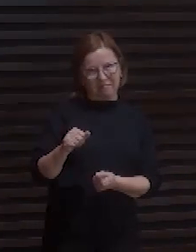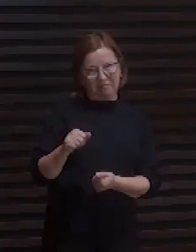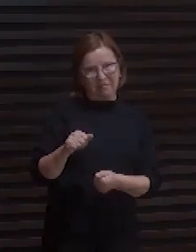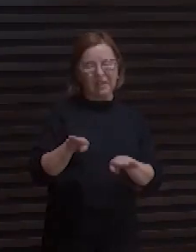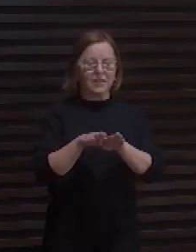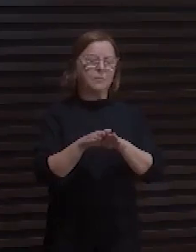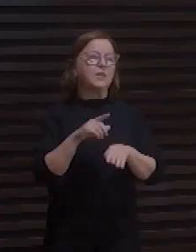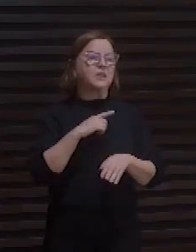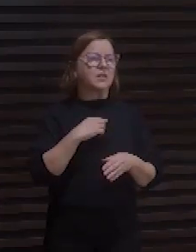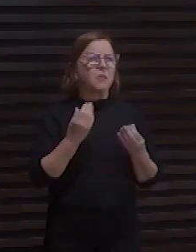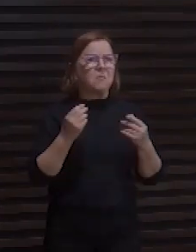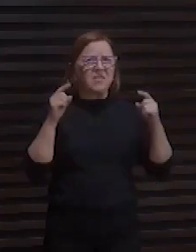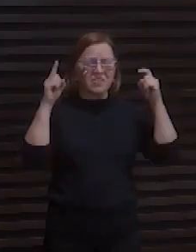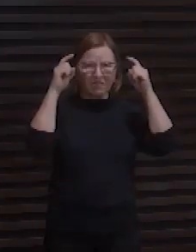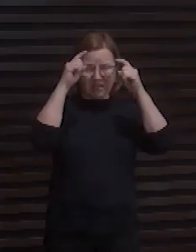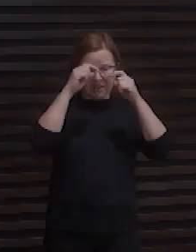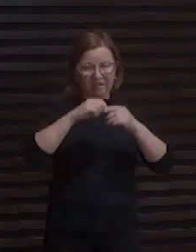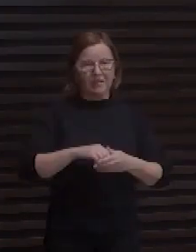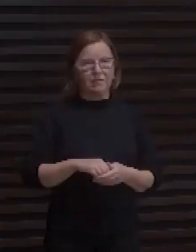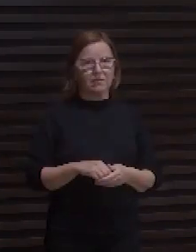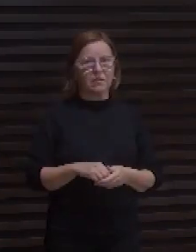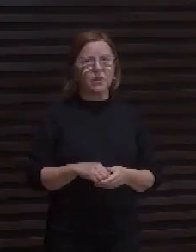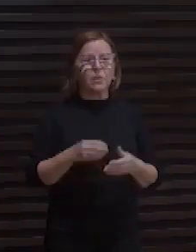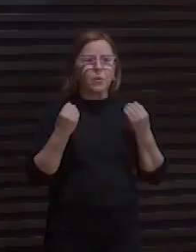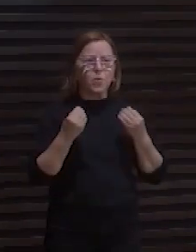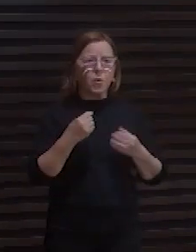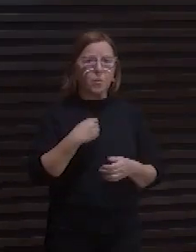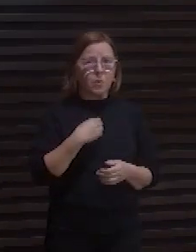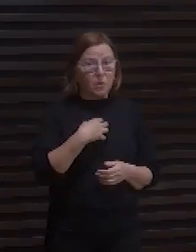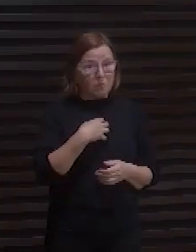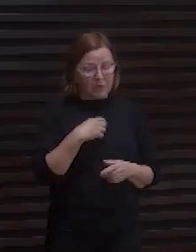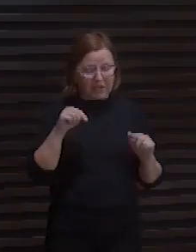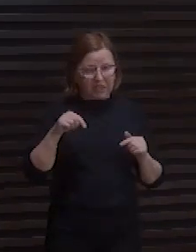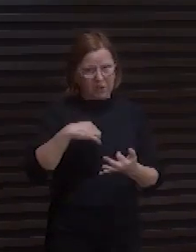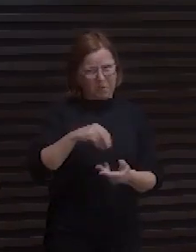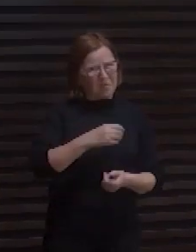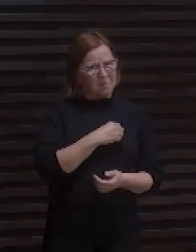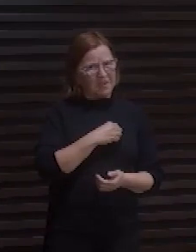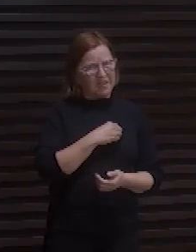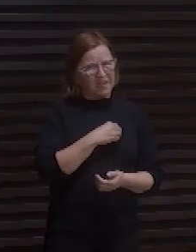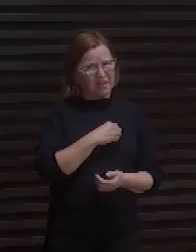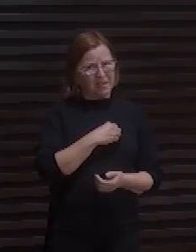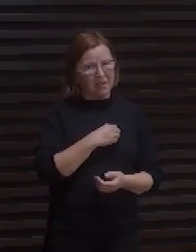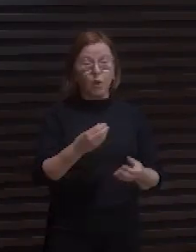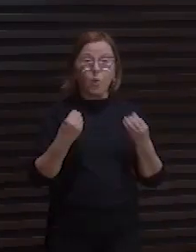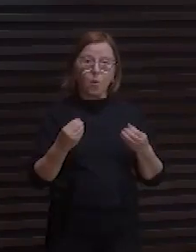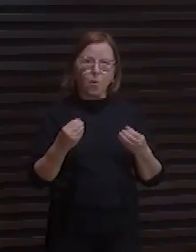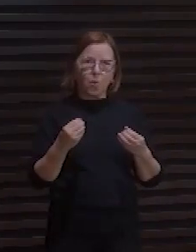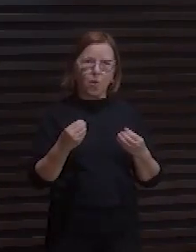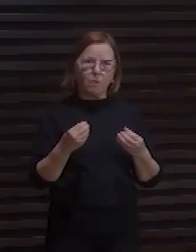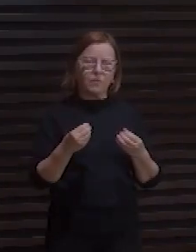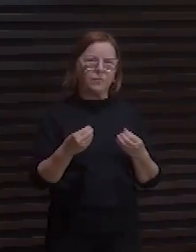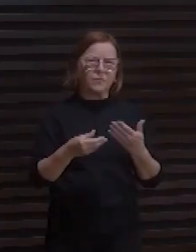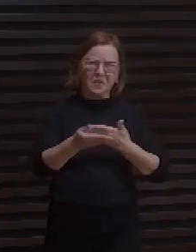muitas dificuldades com isto. Como eu vou me comportar neste mundo caído? Como eu vou me relacionar, já que eu